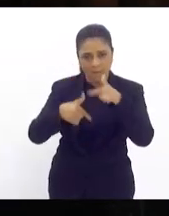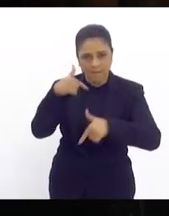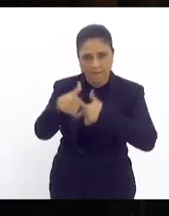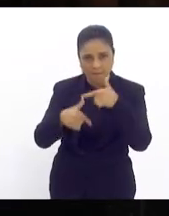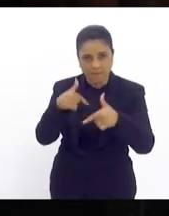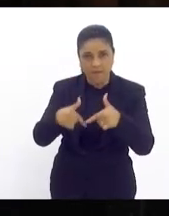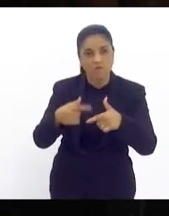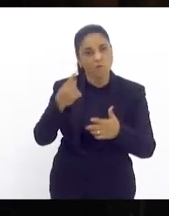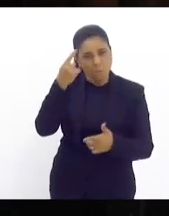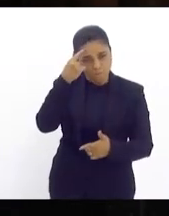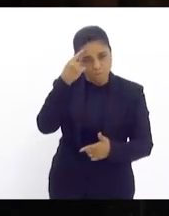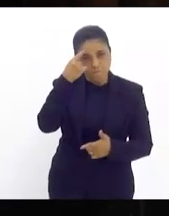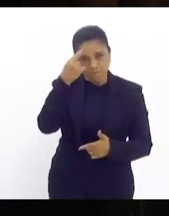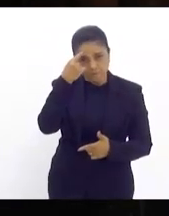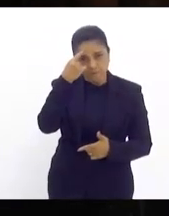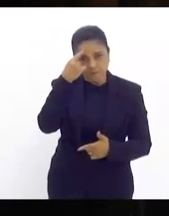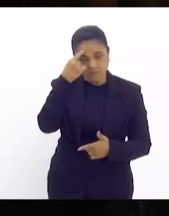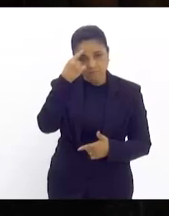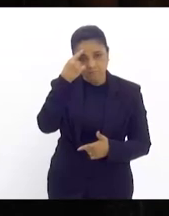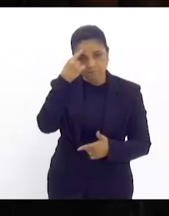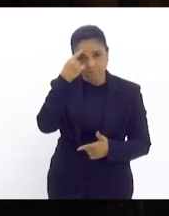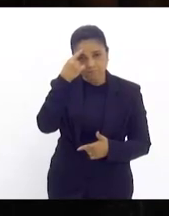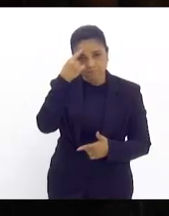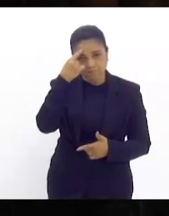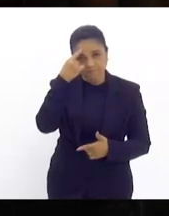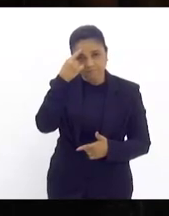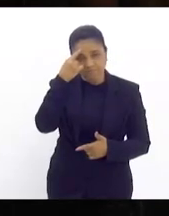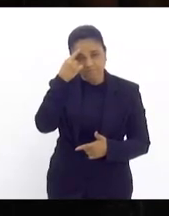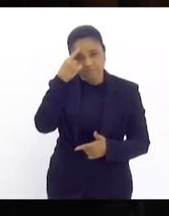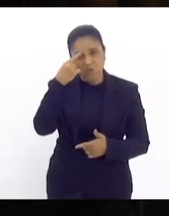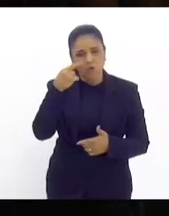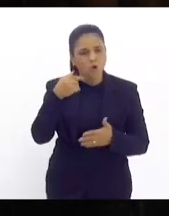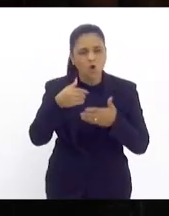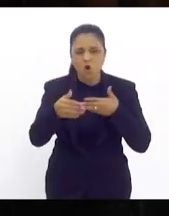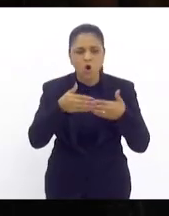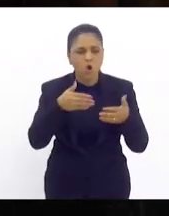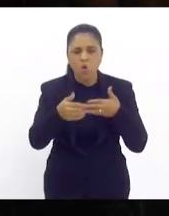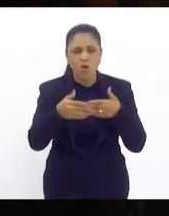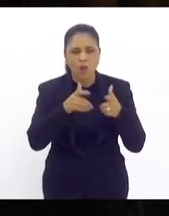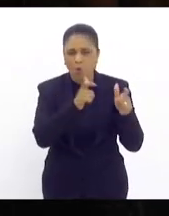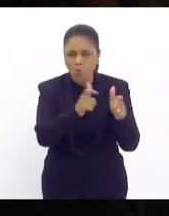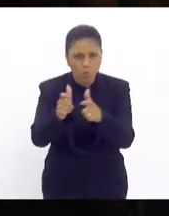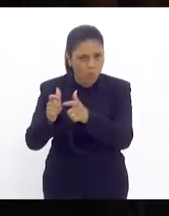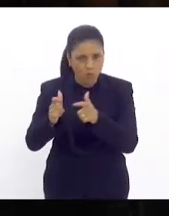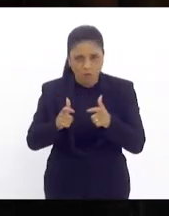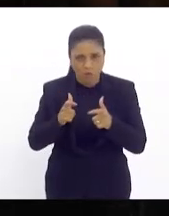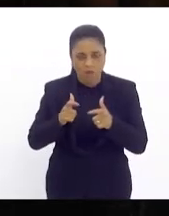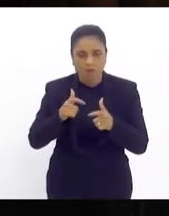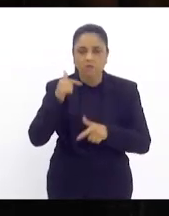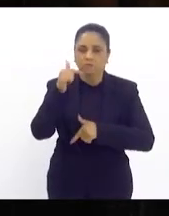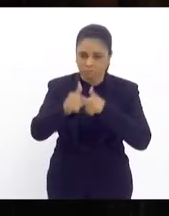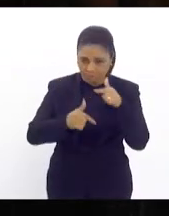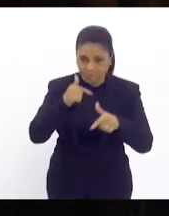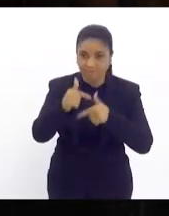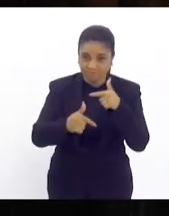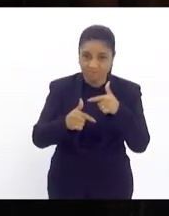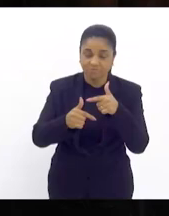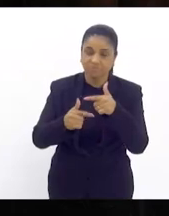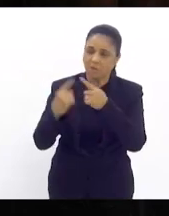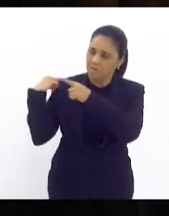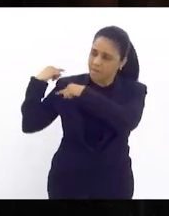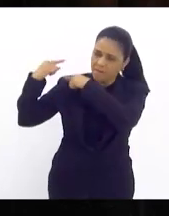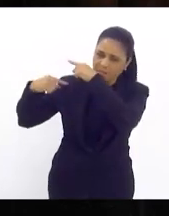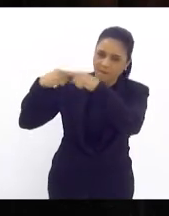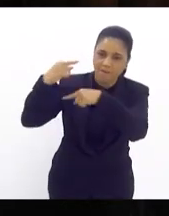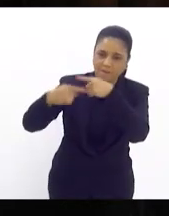pensar por onde eu passar com as raízes que eu venho tratando e construindo